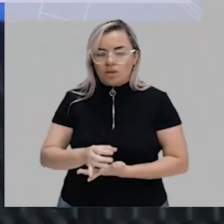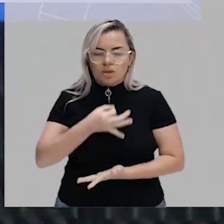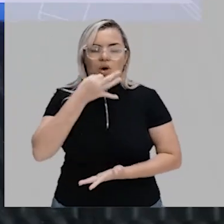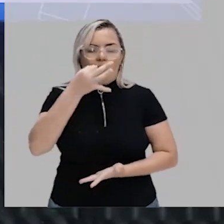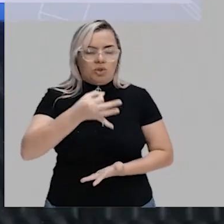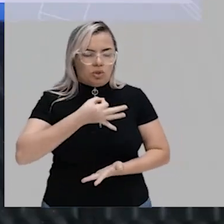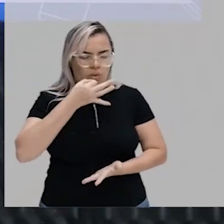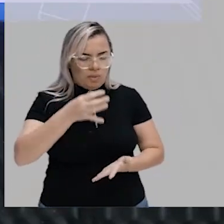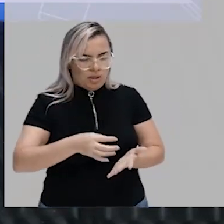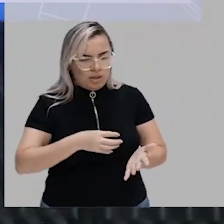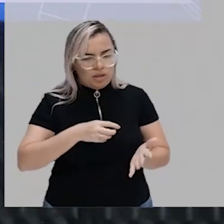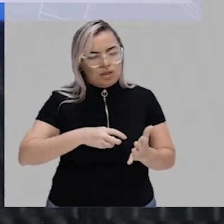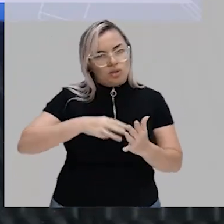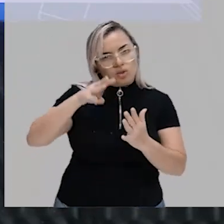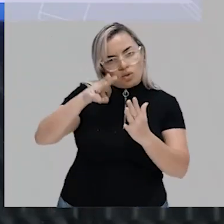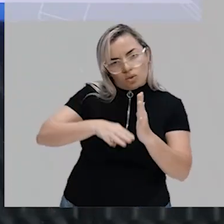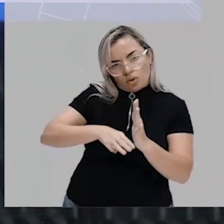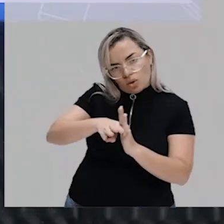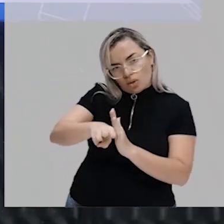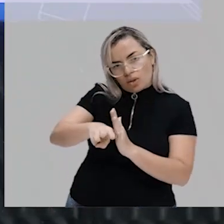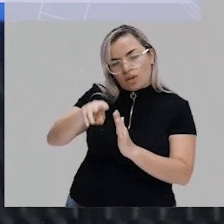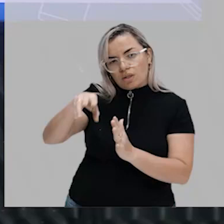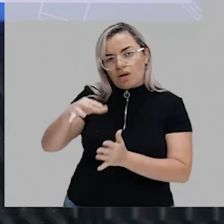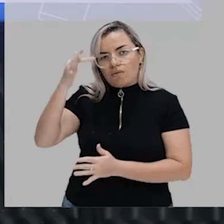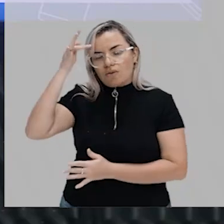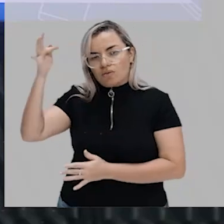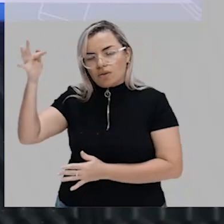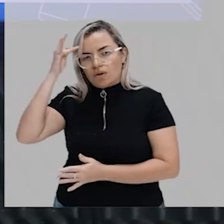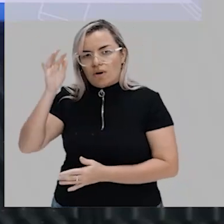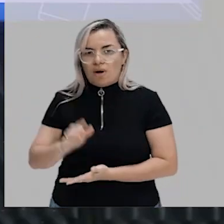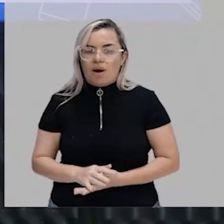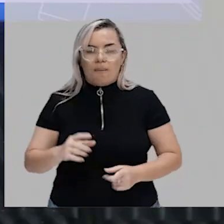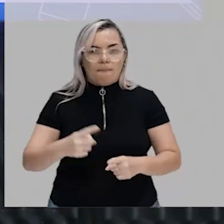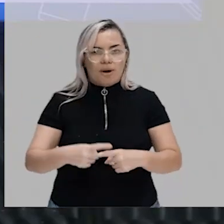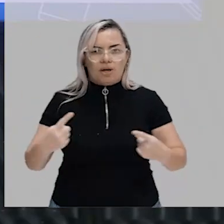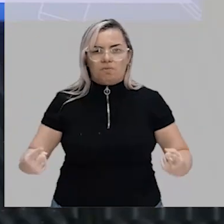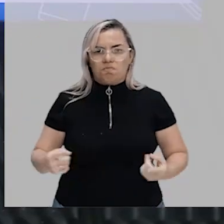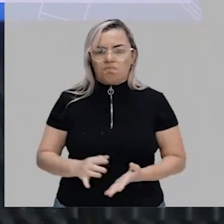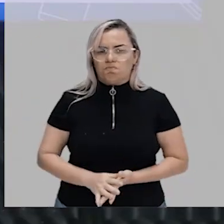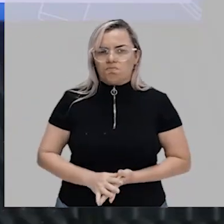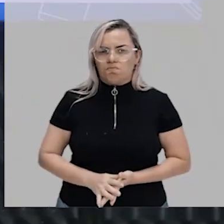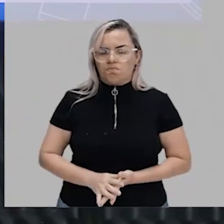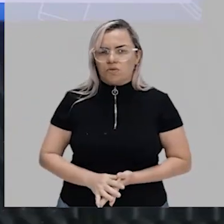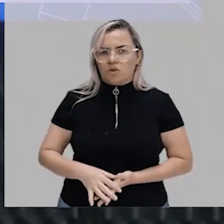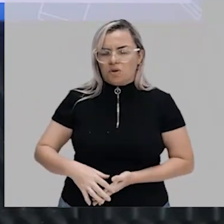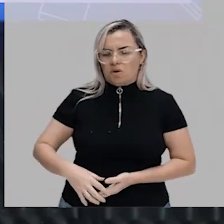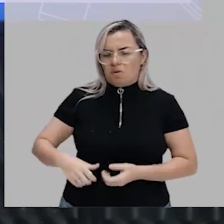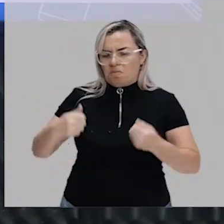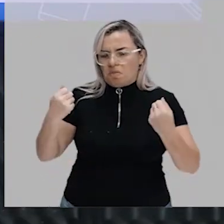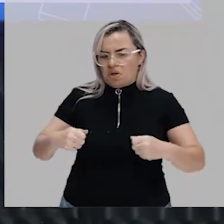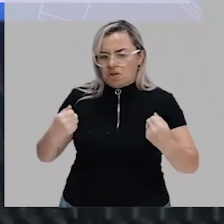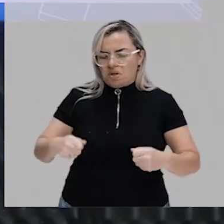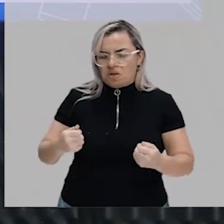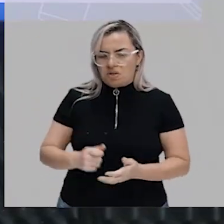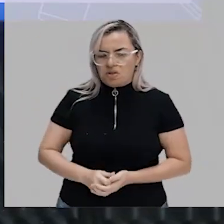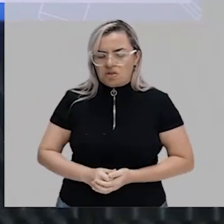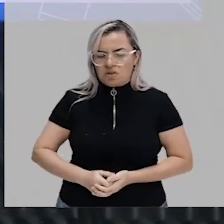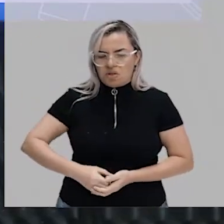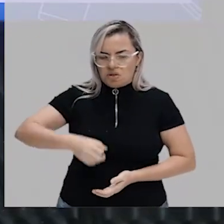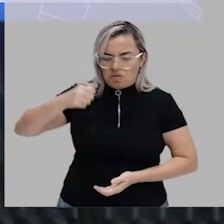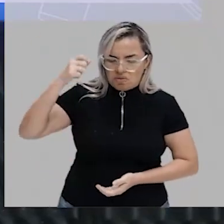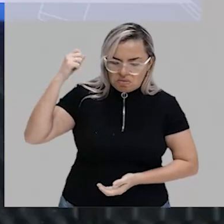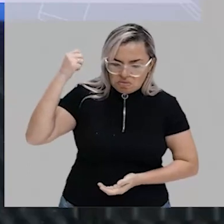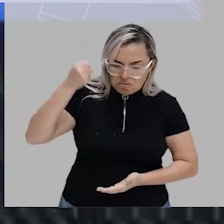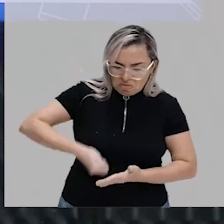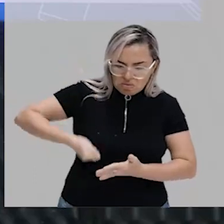filosofia, mas não é uma exigência da filosofia. Na ciência é, principalmente na ciência